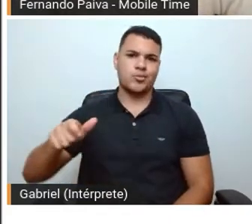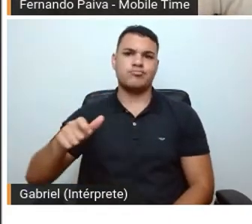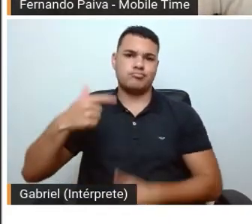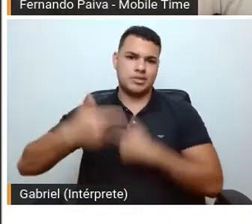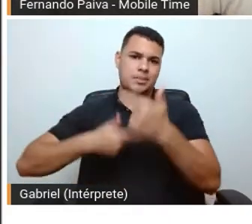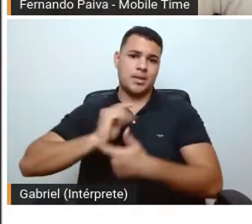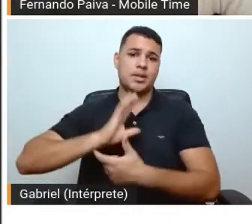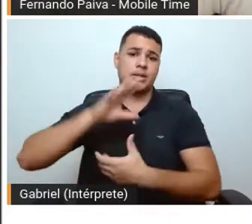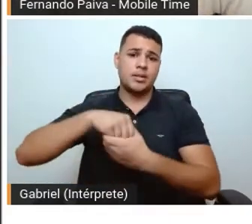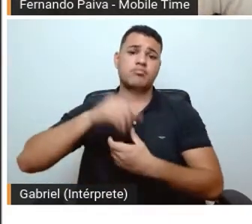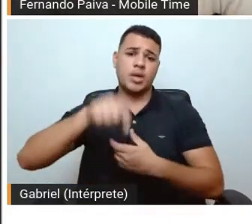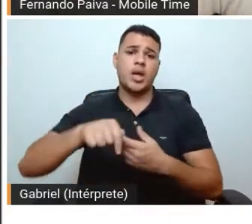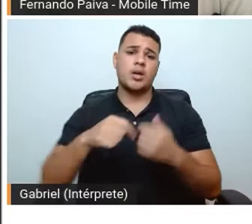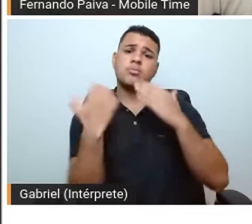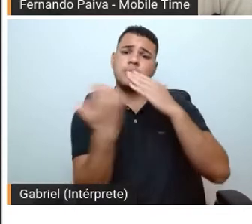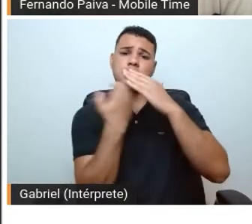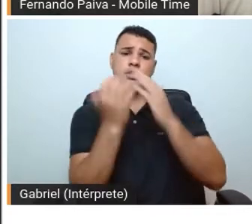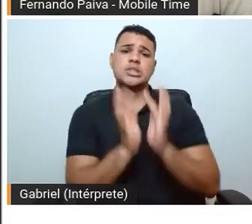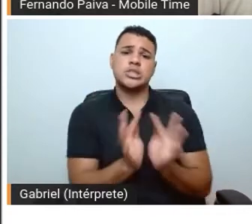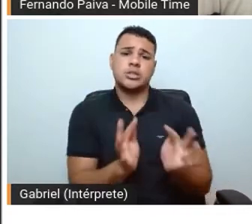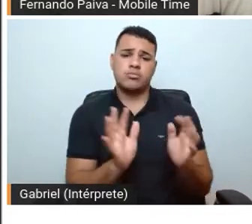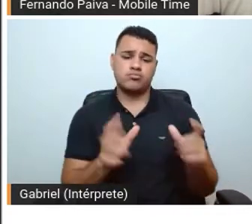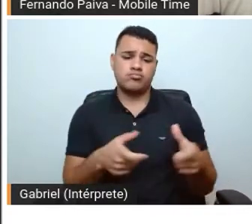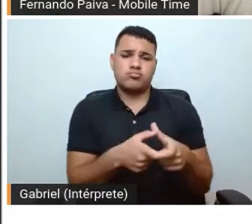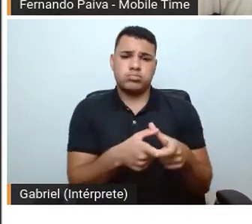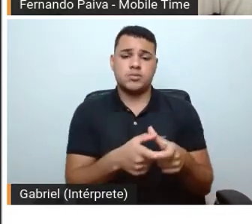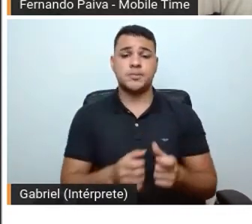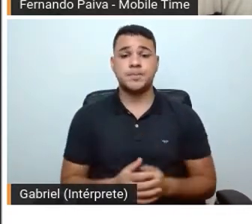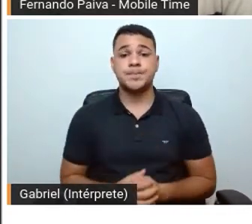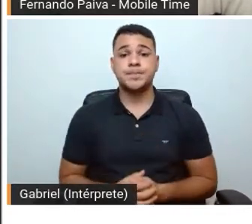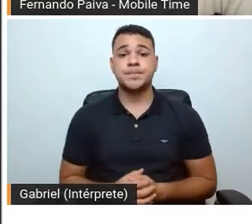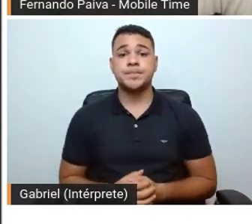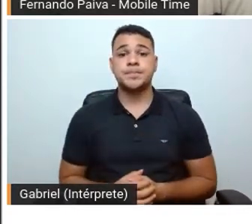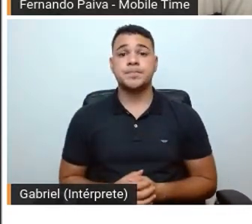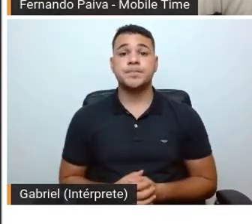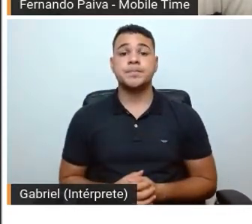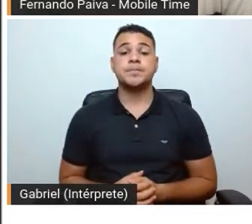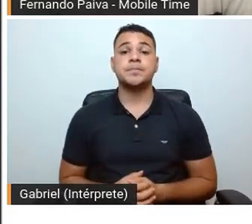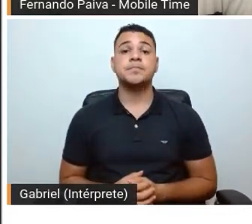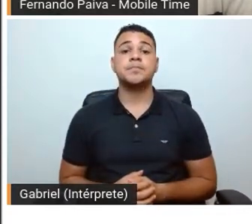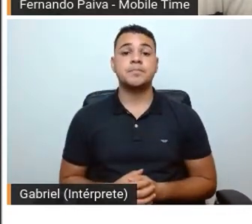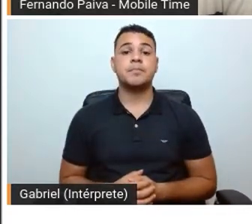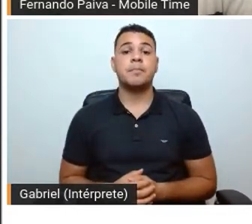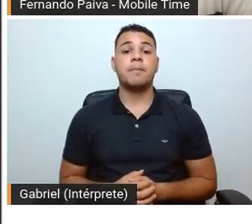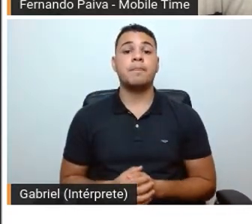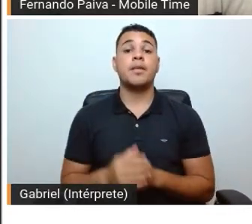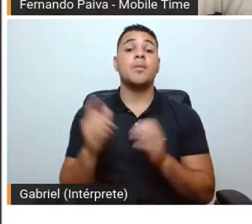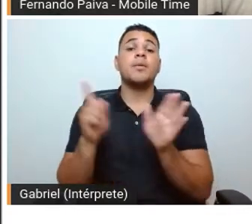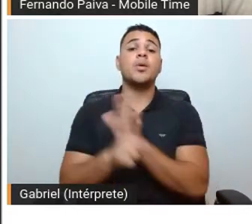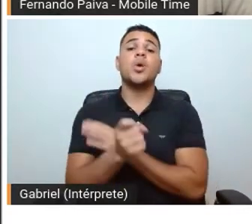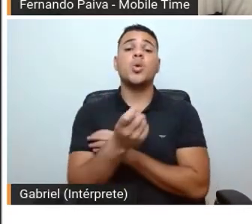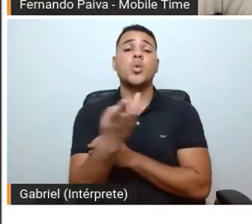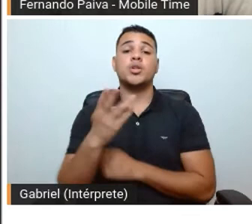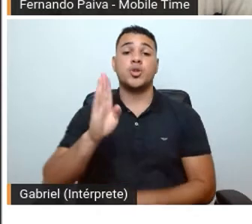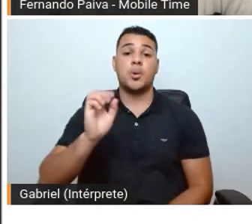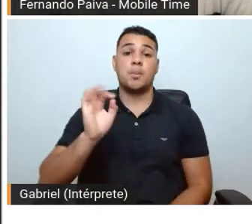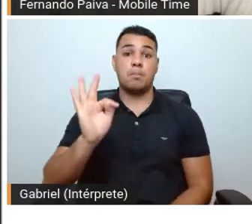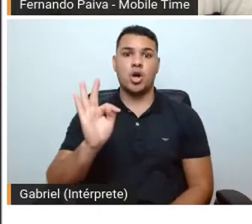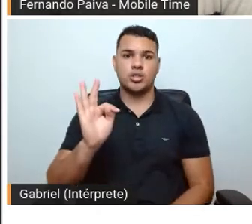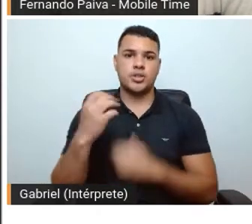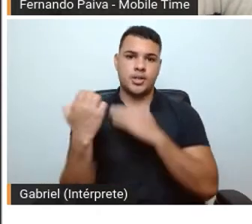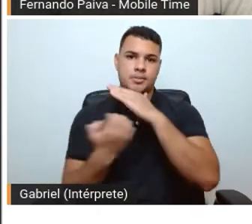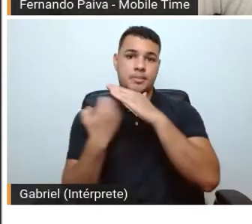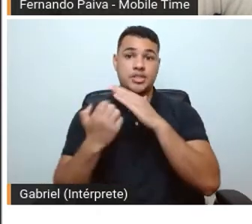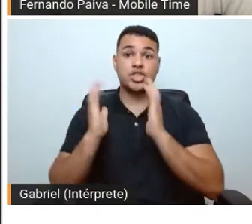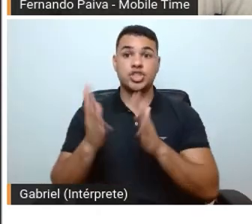no uma quantidade pequena de colaboradores aí quando a gente pergunta quantos votos a empresa já produziu